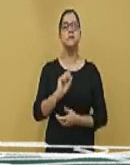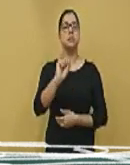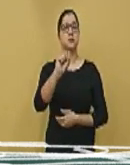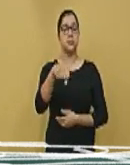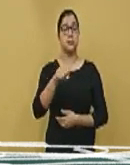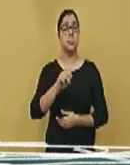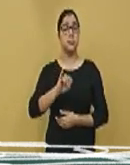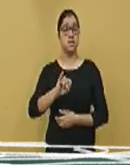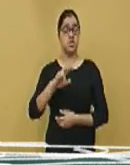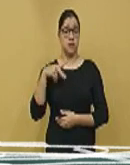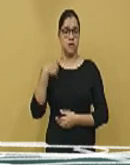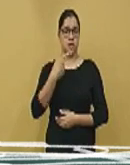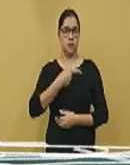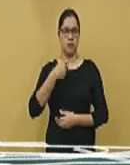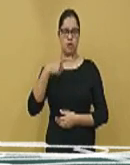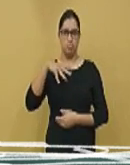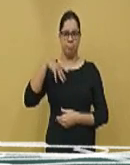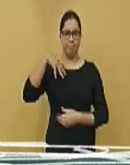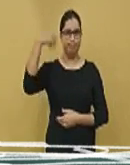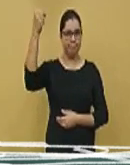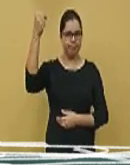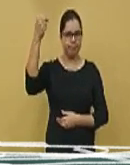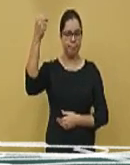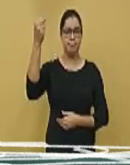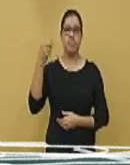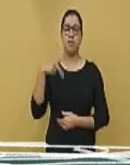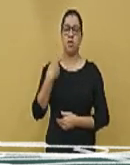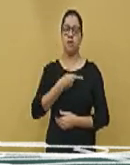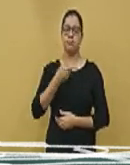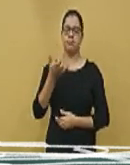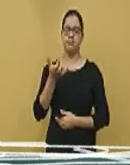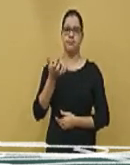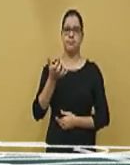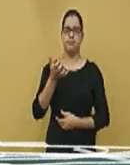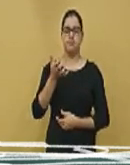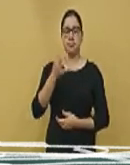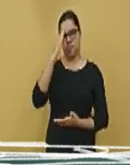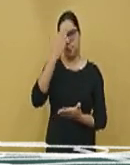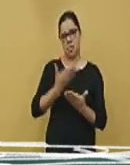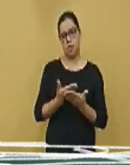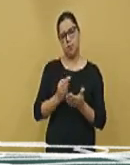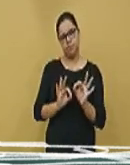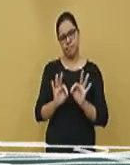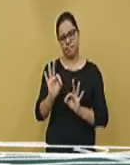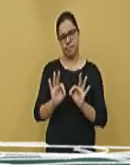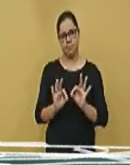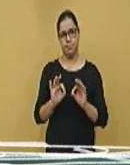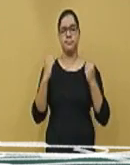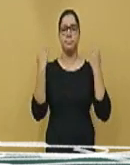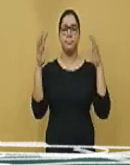formos eleitos, nós vamos discutir isso diretamente com a comunidade. Obrigada. Desculpa.